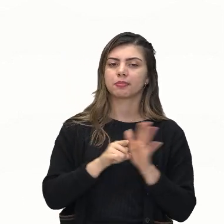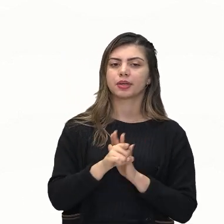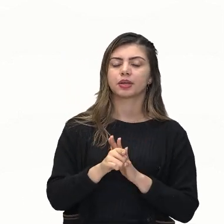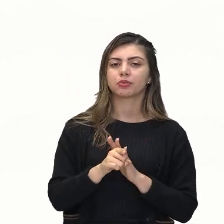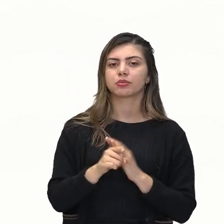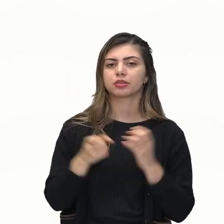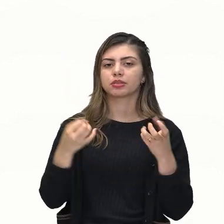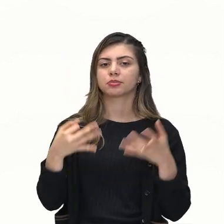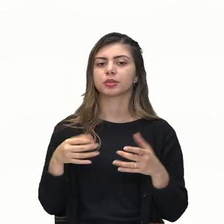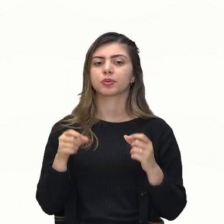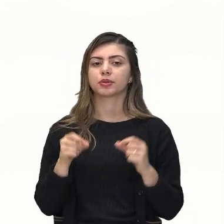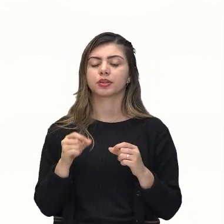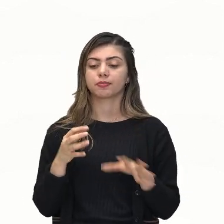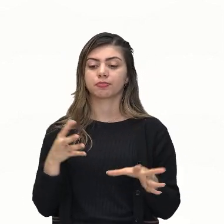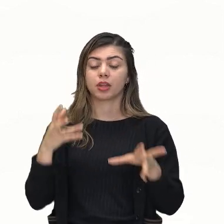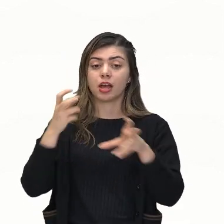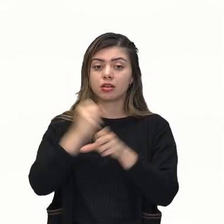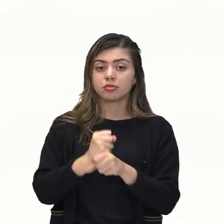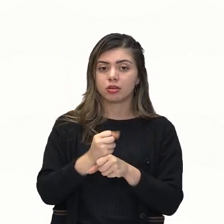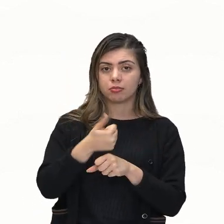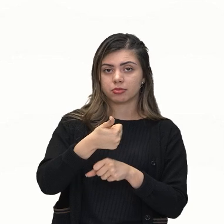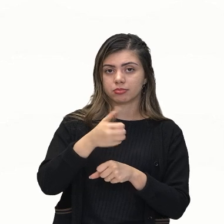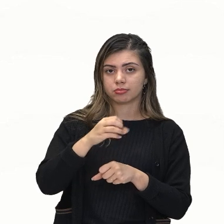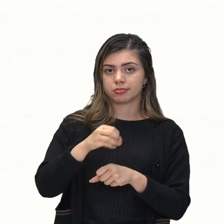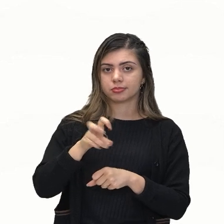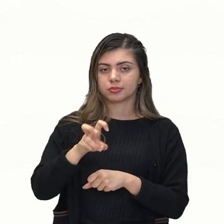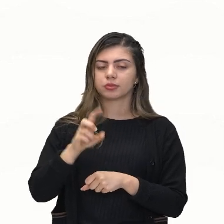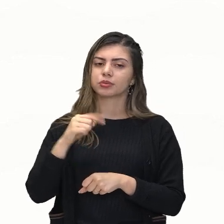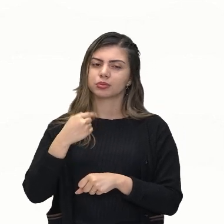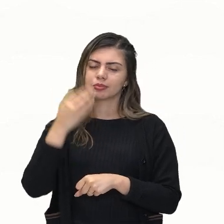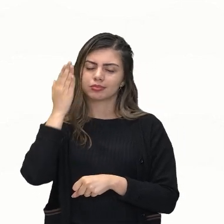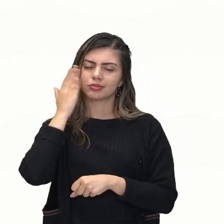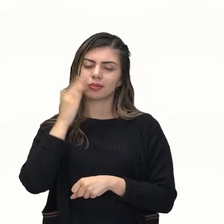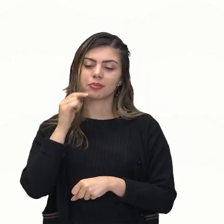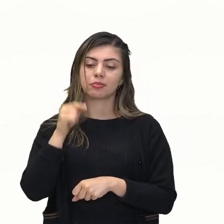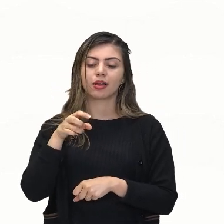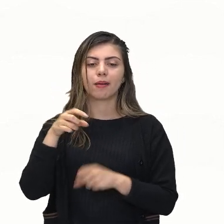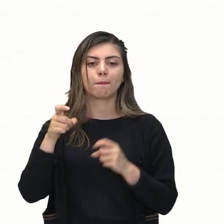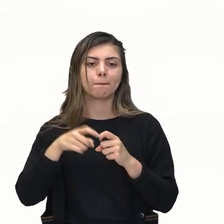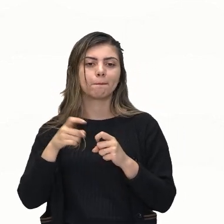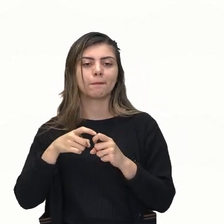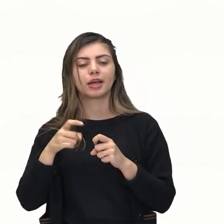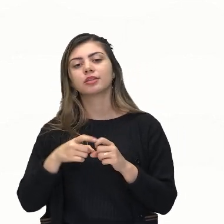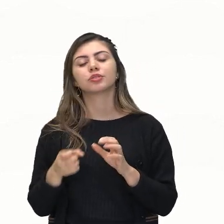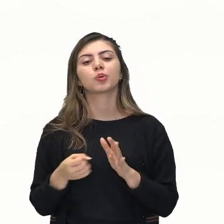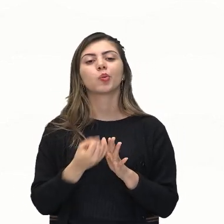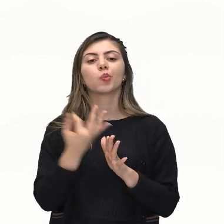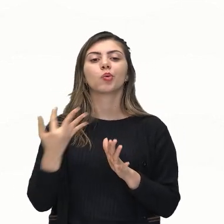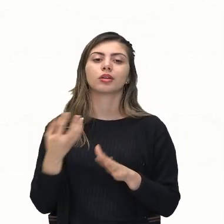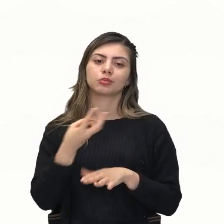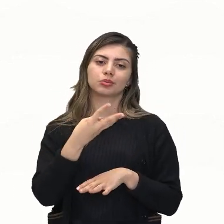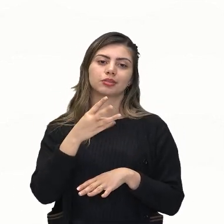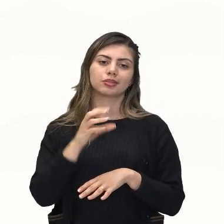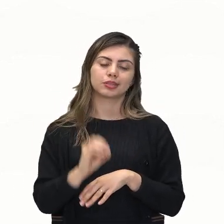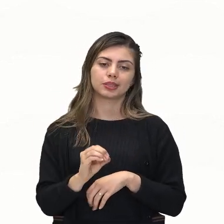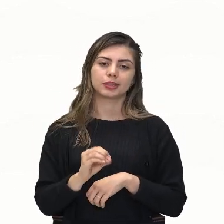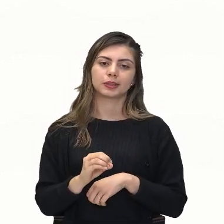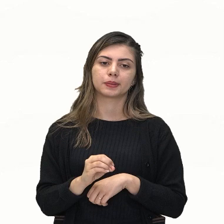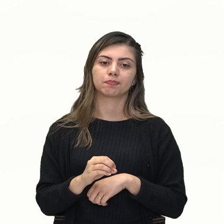dos dois é 105. Eu já sei que nós temos aqui nesse hospital 30